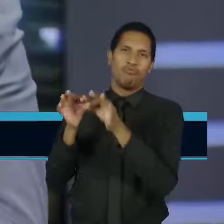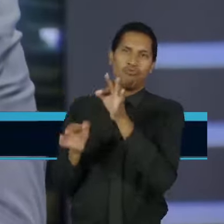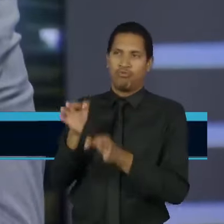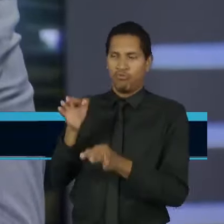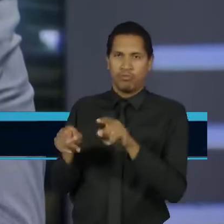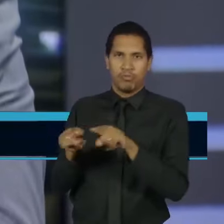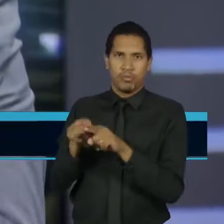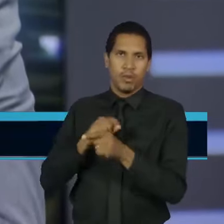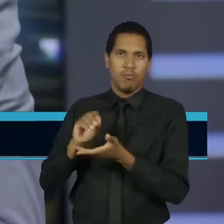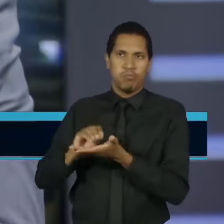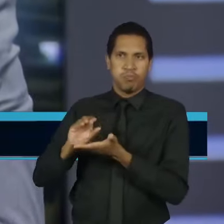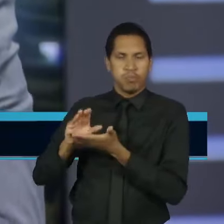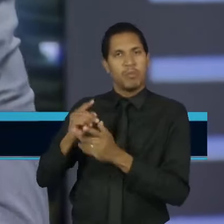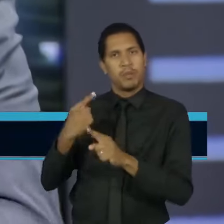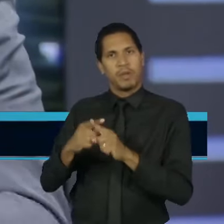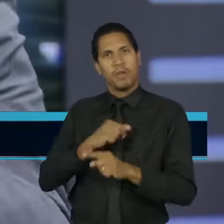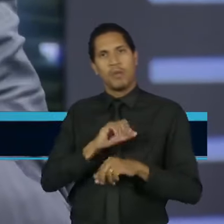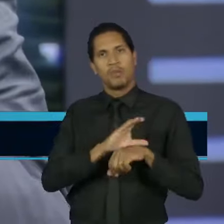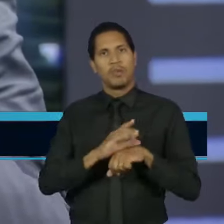Constituição de